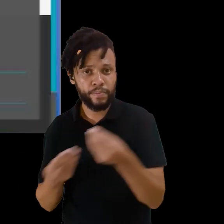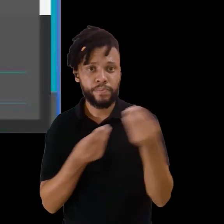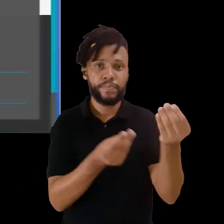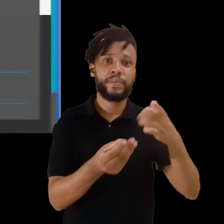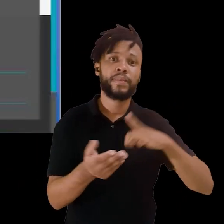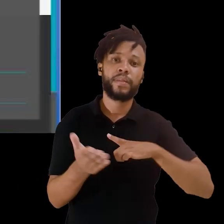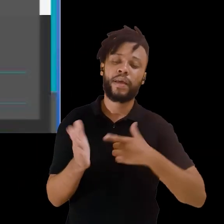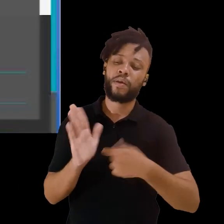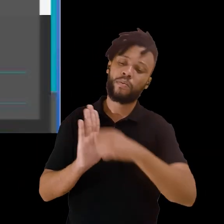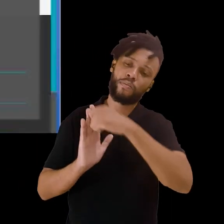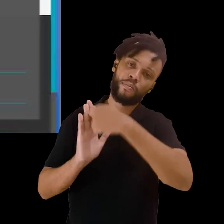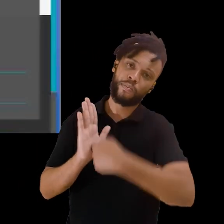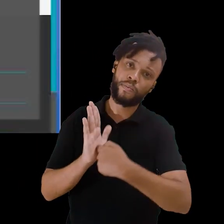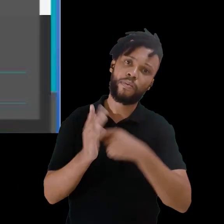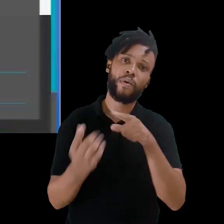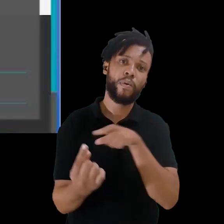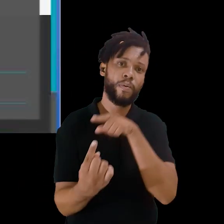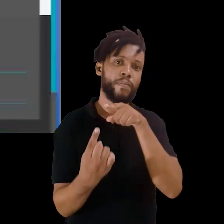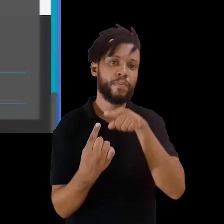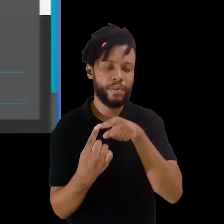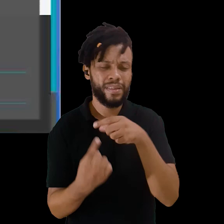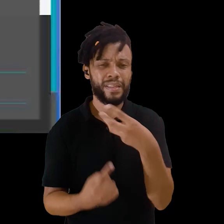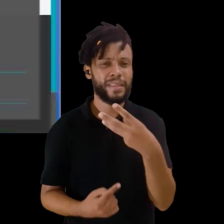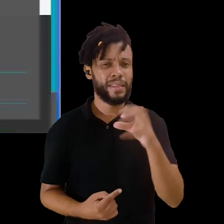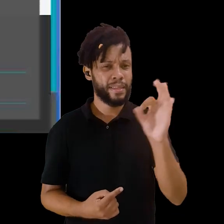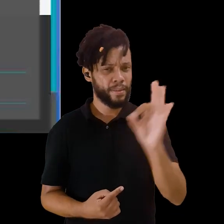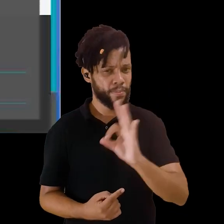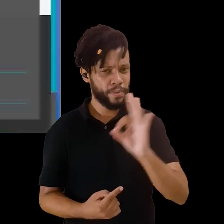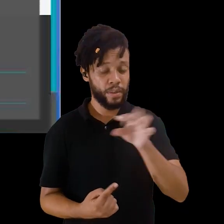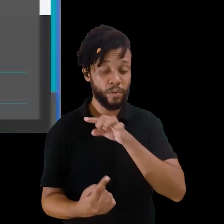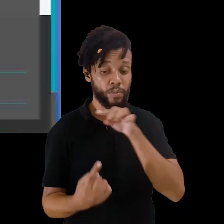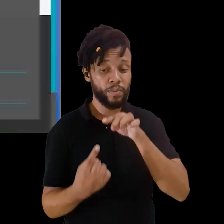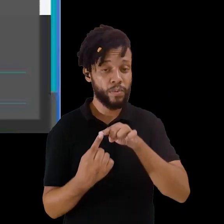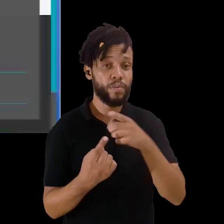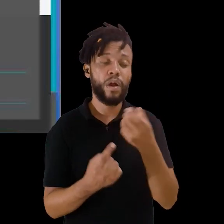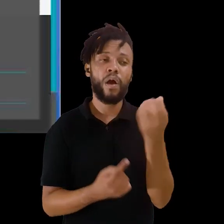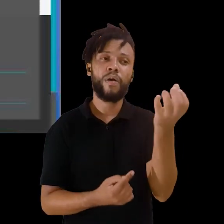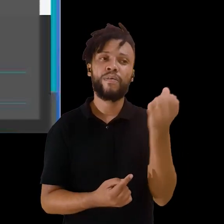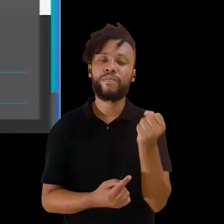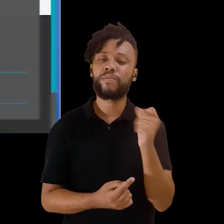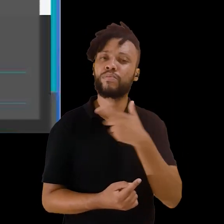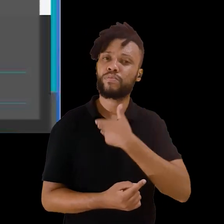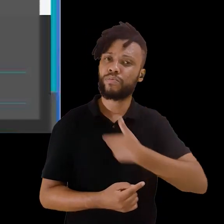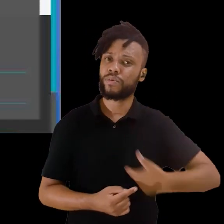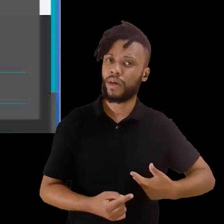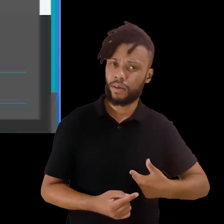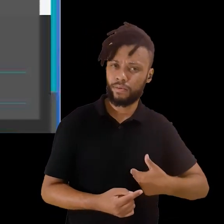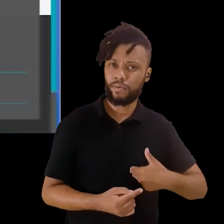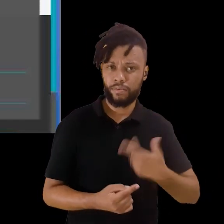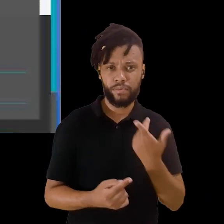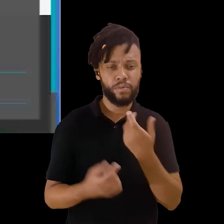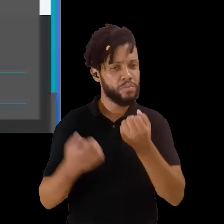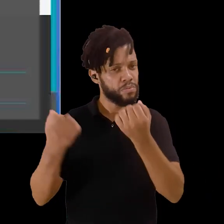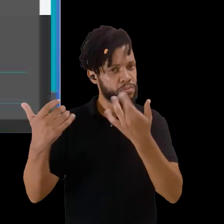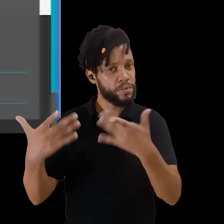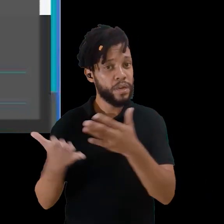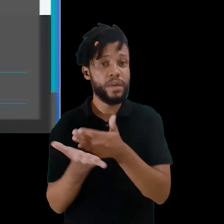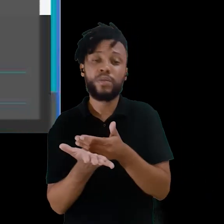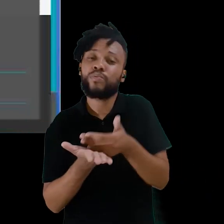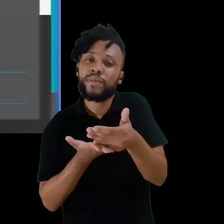Tem o termo de destinação ao fundo estadual, que são aqueles 30% que eu me referi no início da